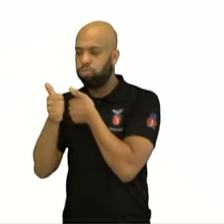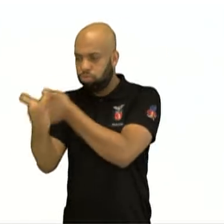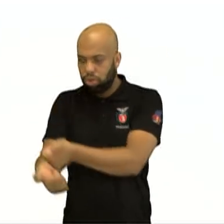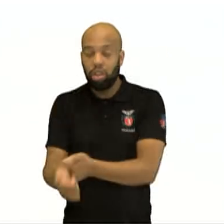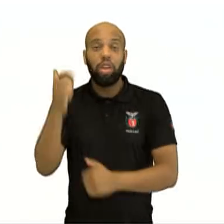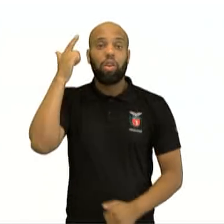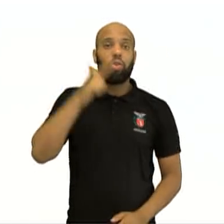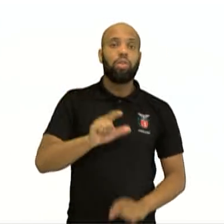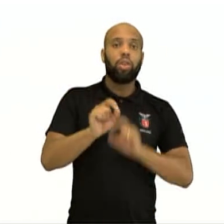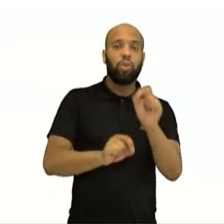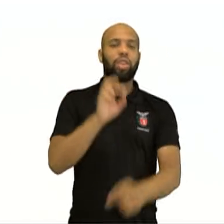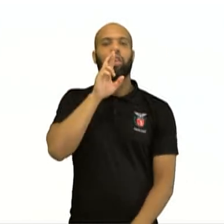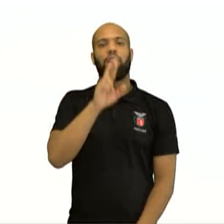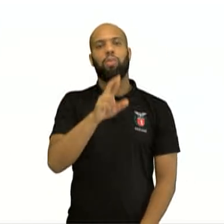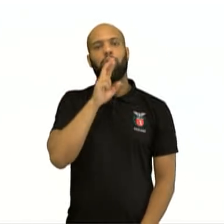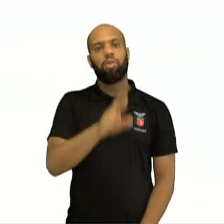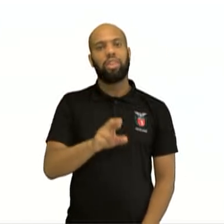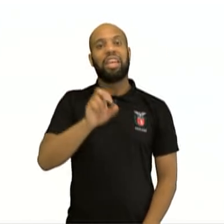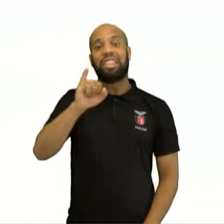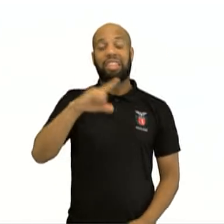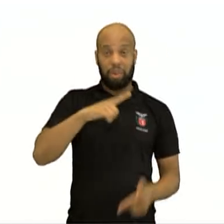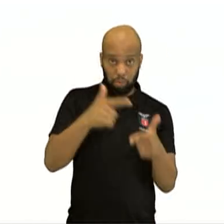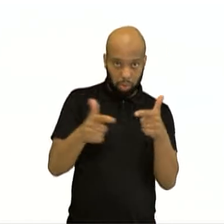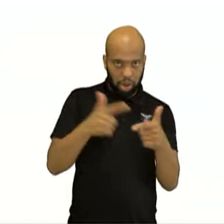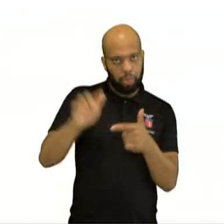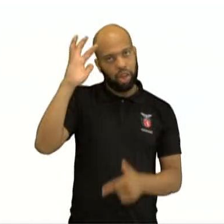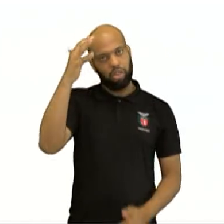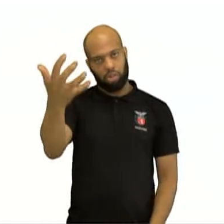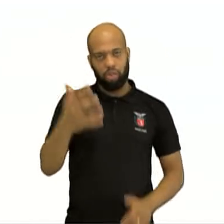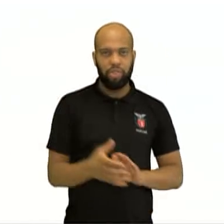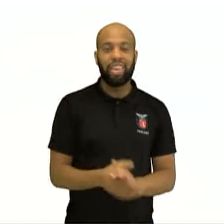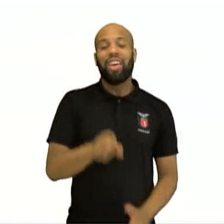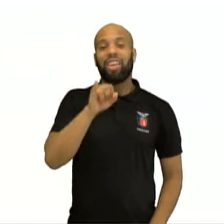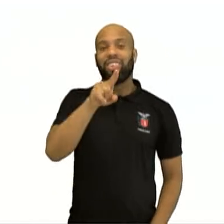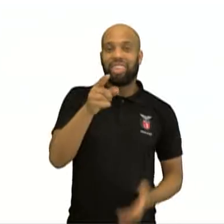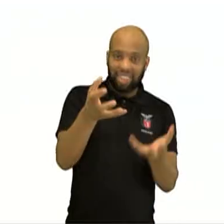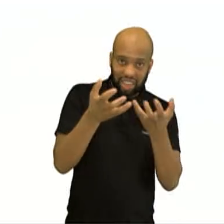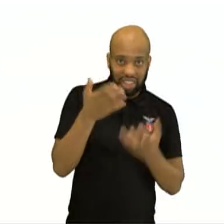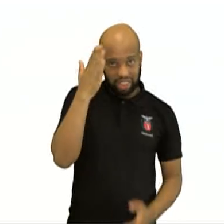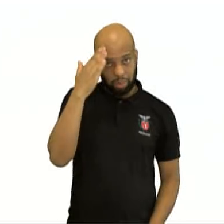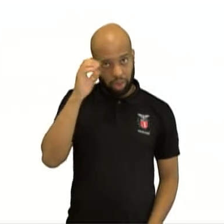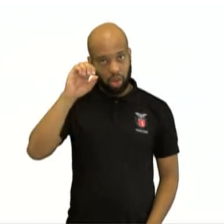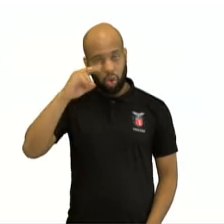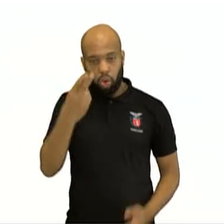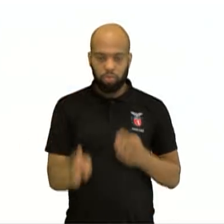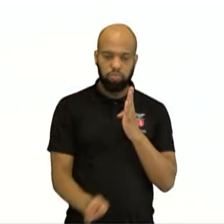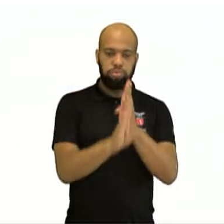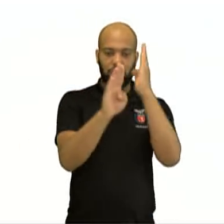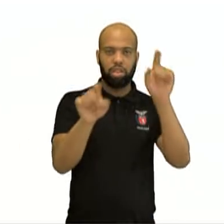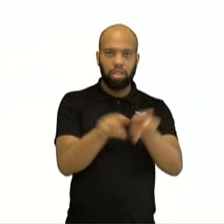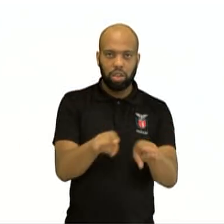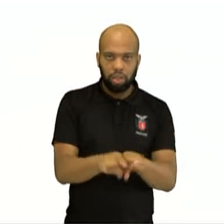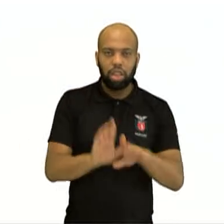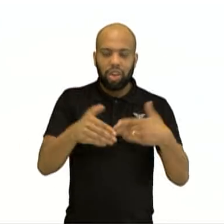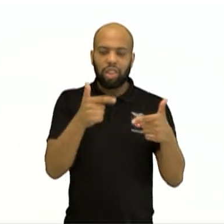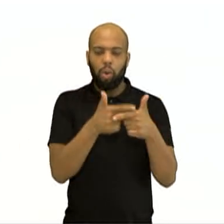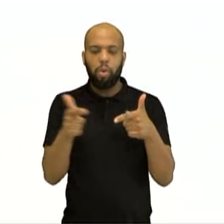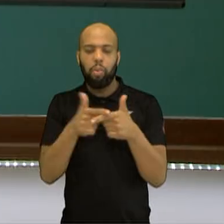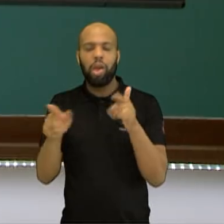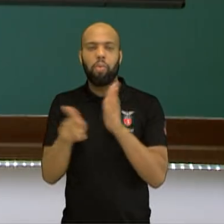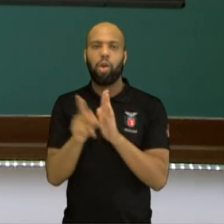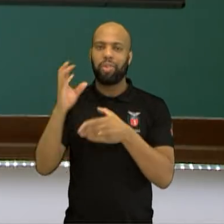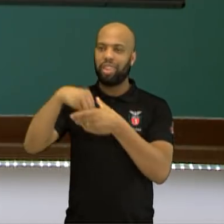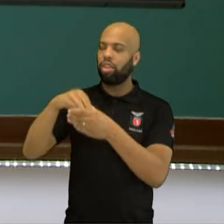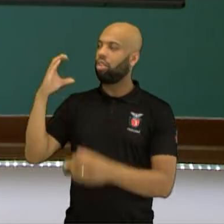a resolução do problema, aquilo que se quer saber ou se descobrir. O problema científico, então,